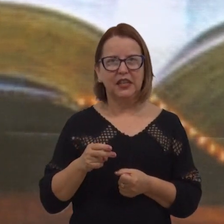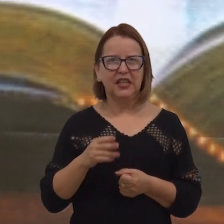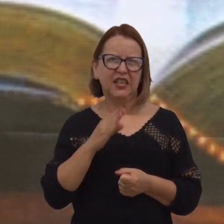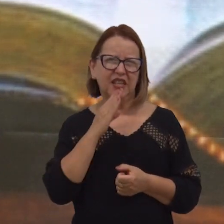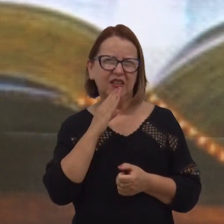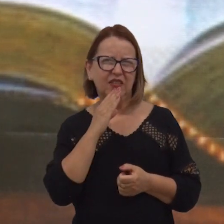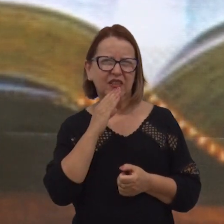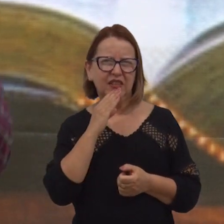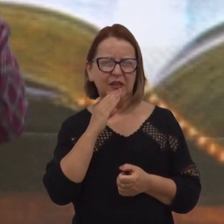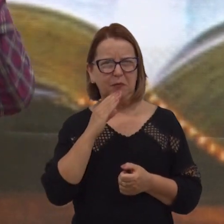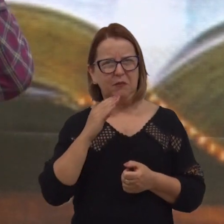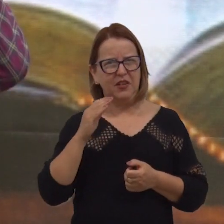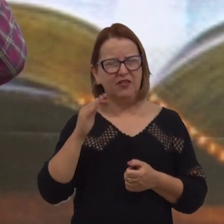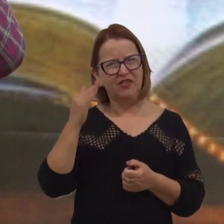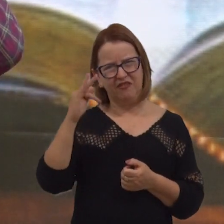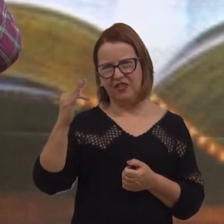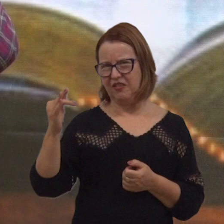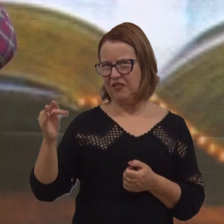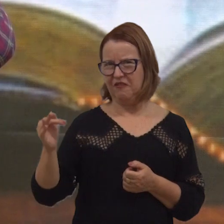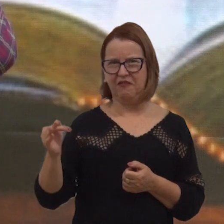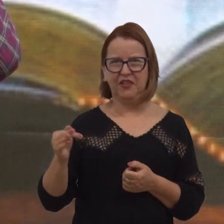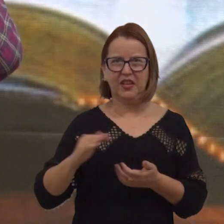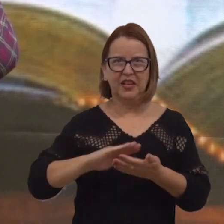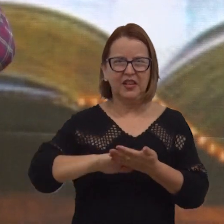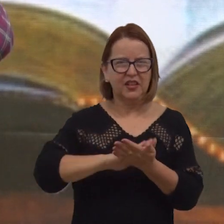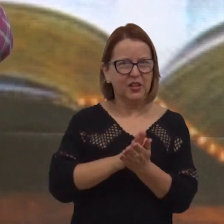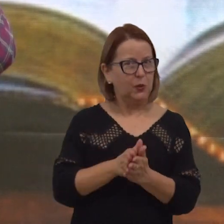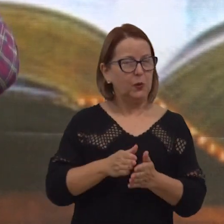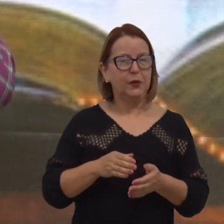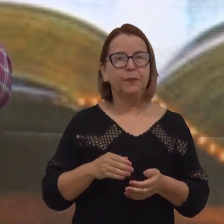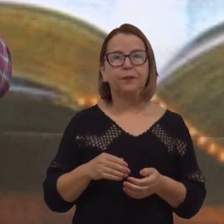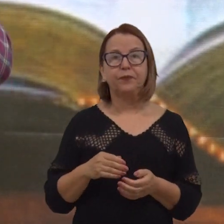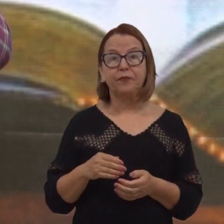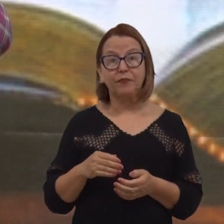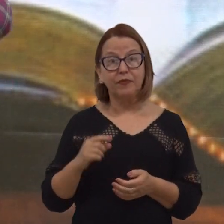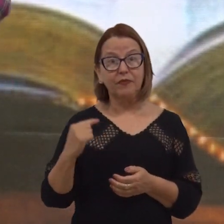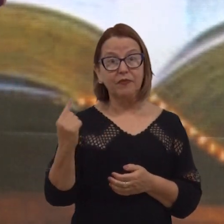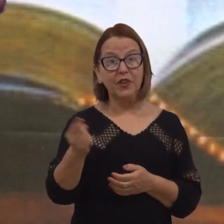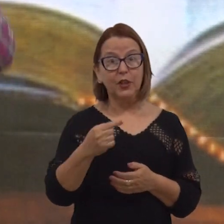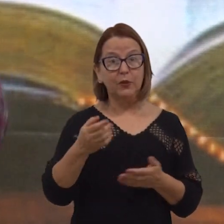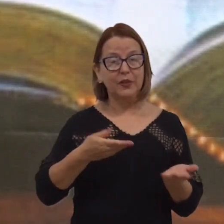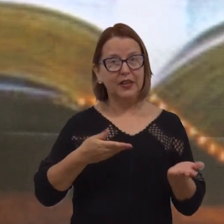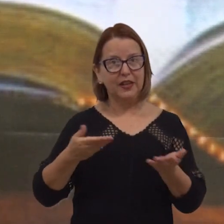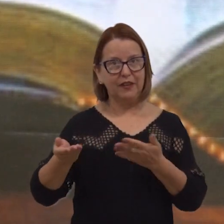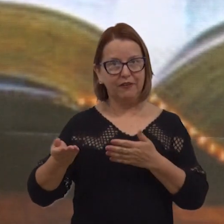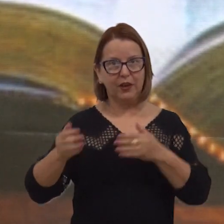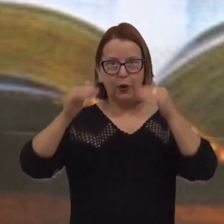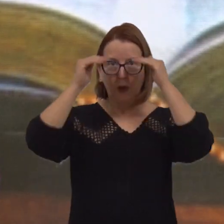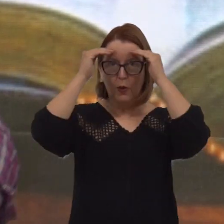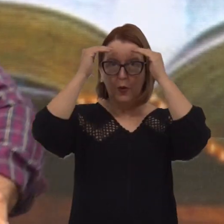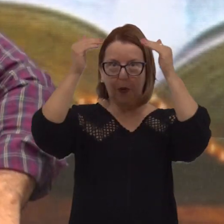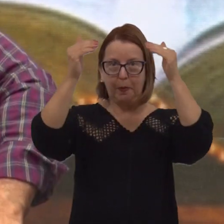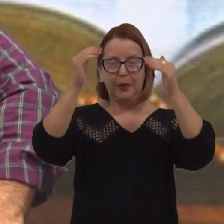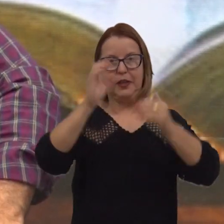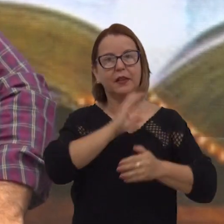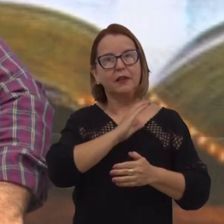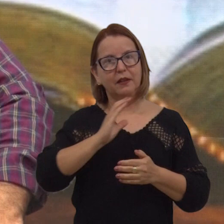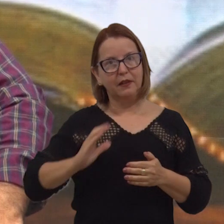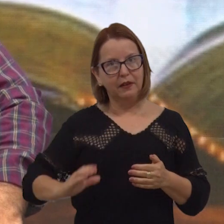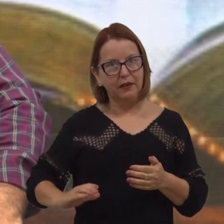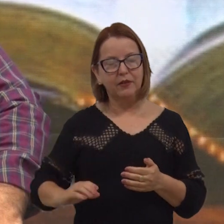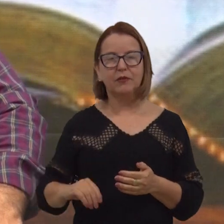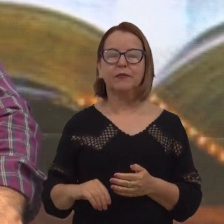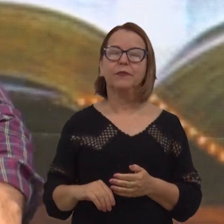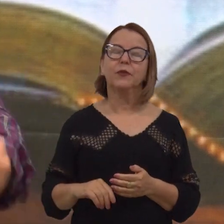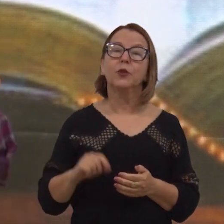de Cristo ou de Deus, levando todo o nosso pensamento cativo à obediência de Cristo. O que significa isso, meu